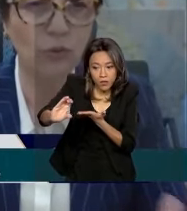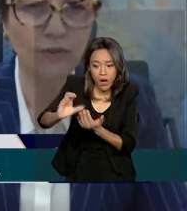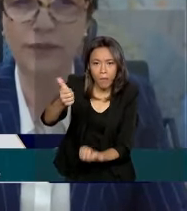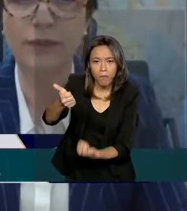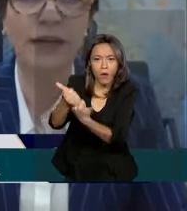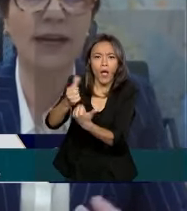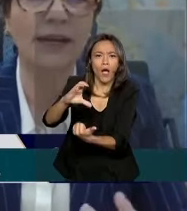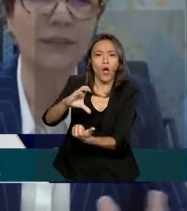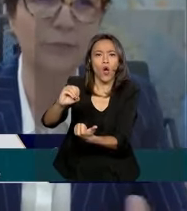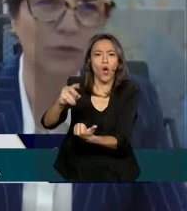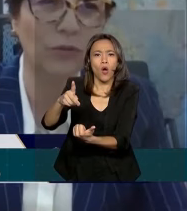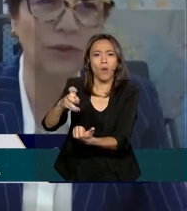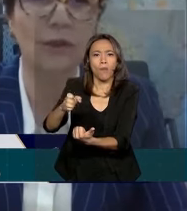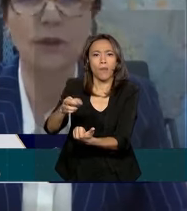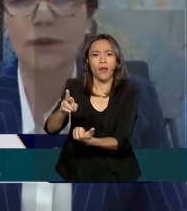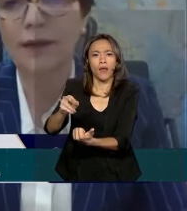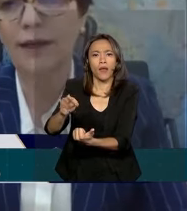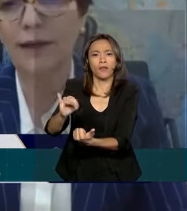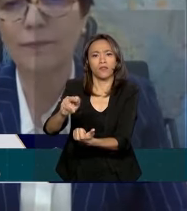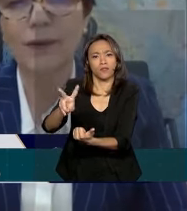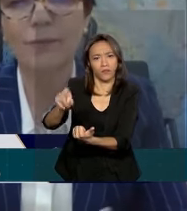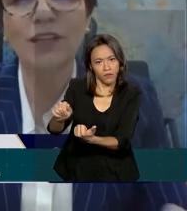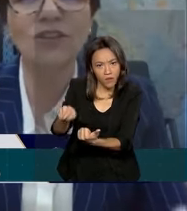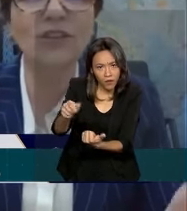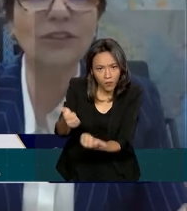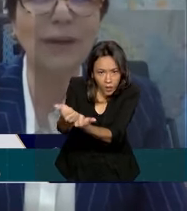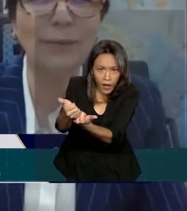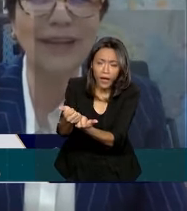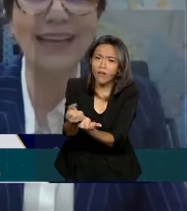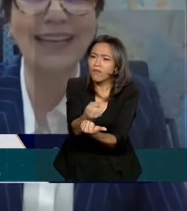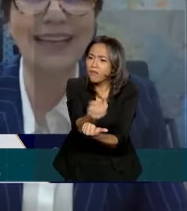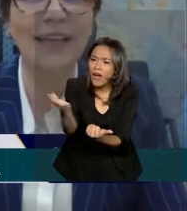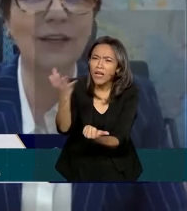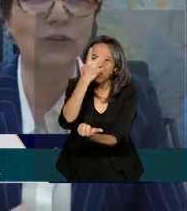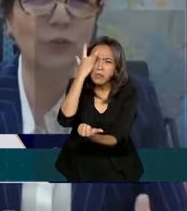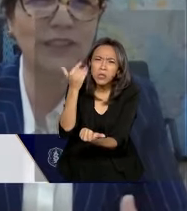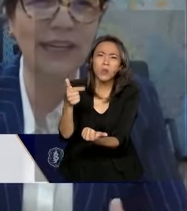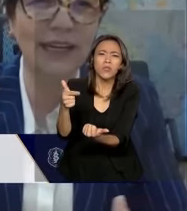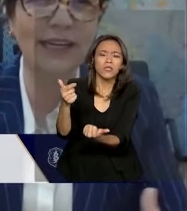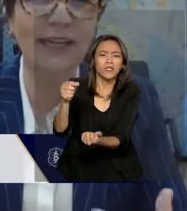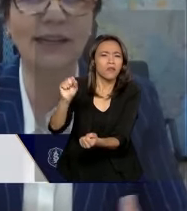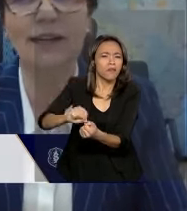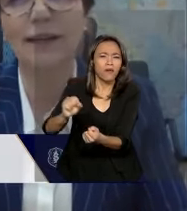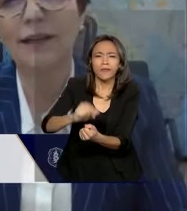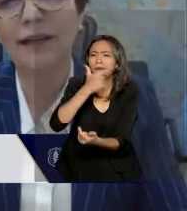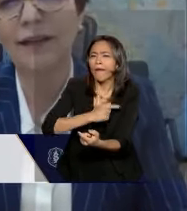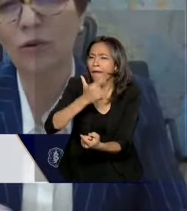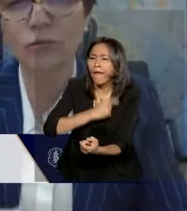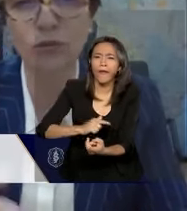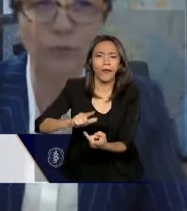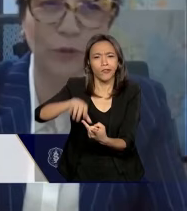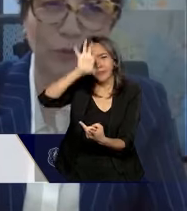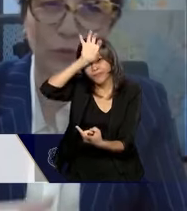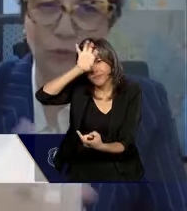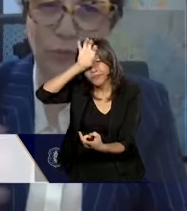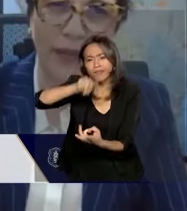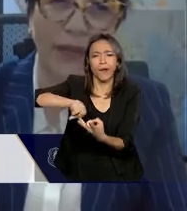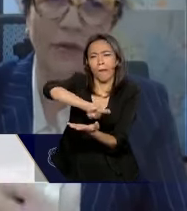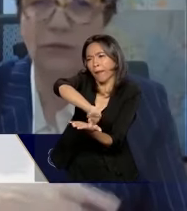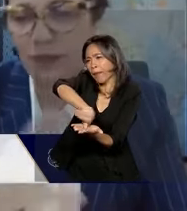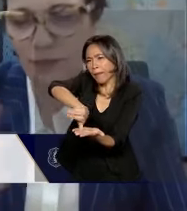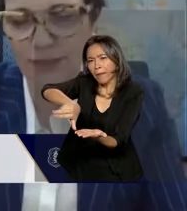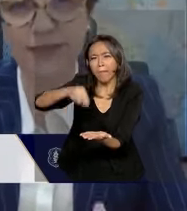de agricultura familiar, esse pessoal que... muita gente que fabrica queijo, mussarela e outros